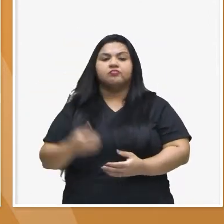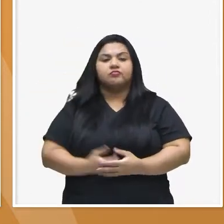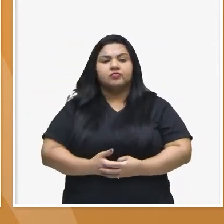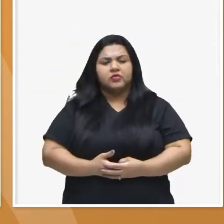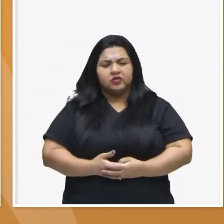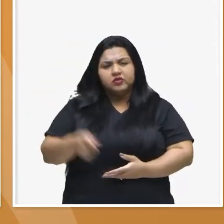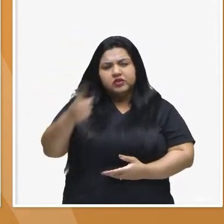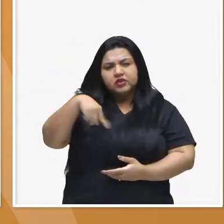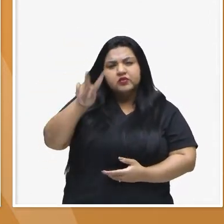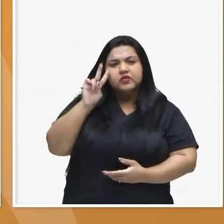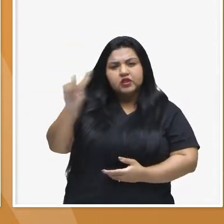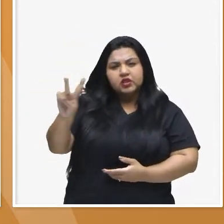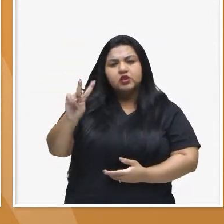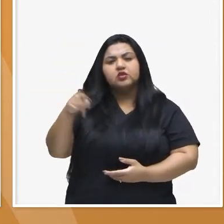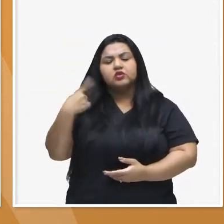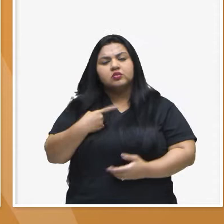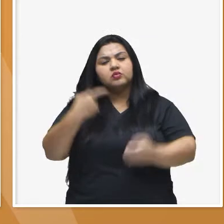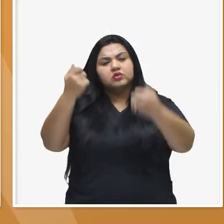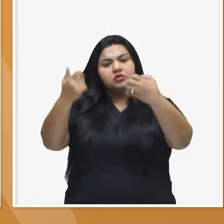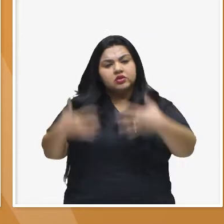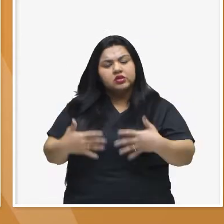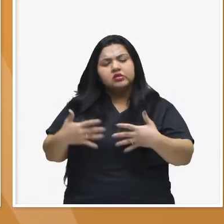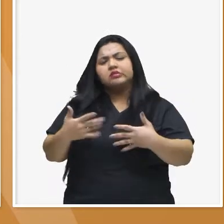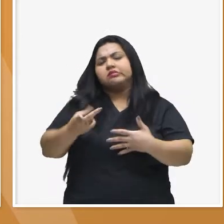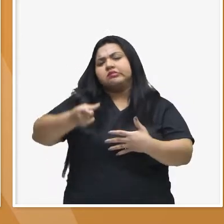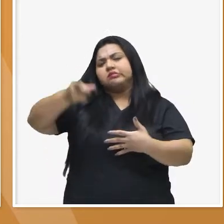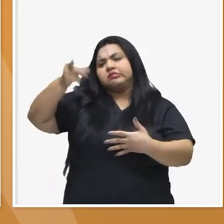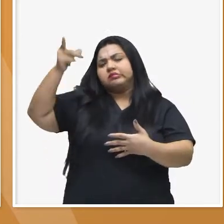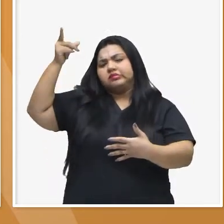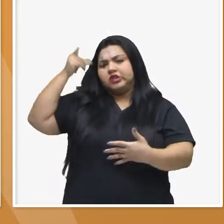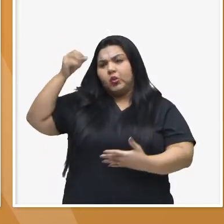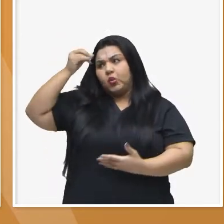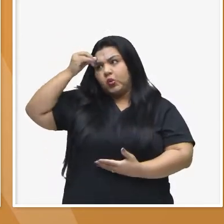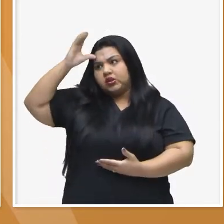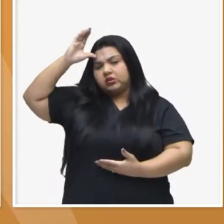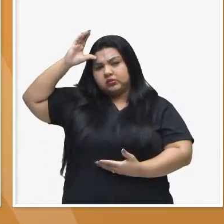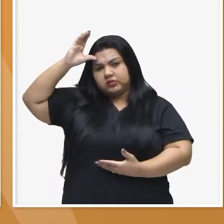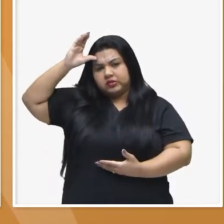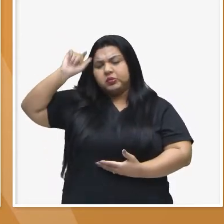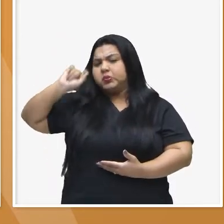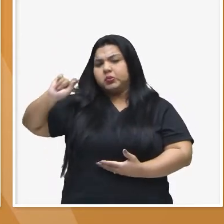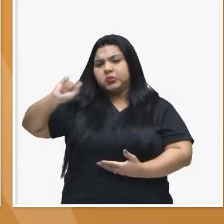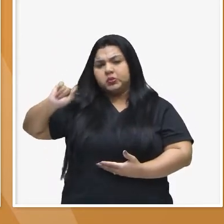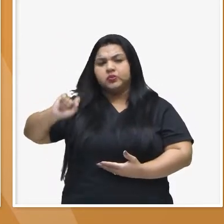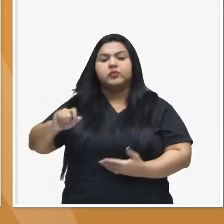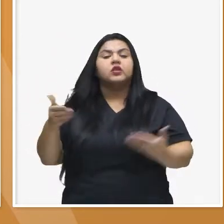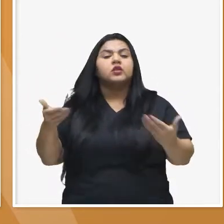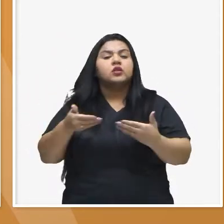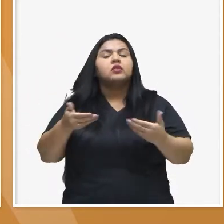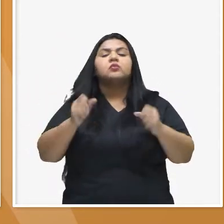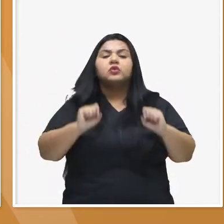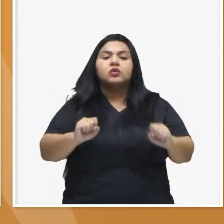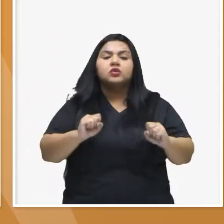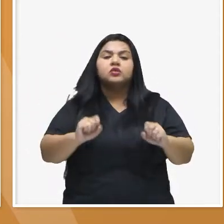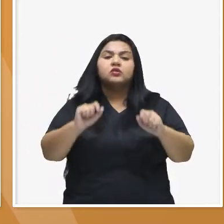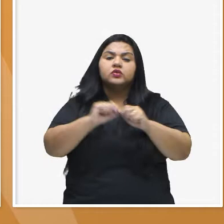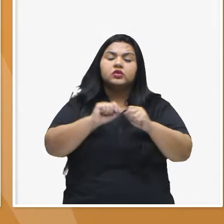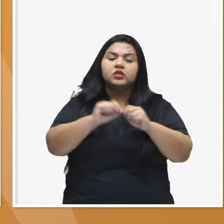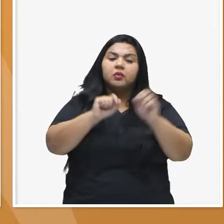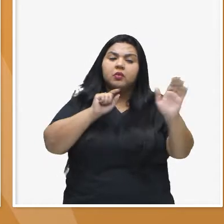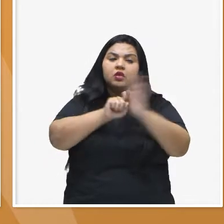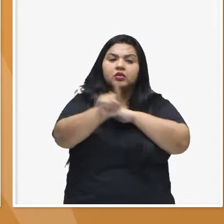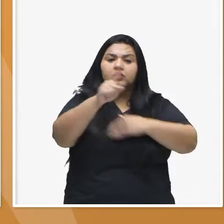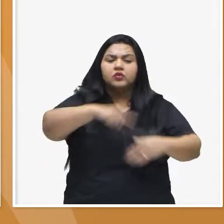Vocês veem aí que nós estamos falando já há muito tempo do conhecimento, Então agora nós podemos perguntar para